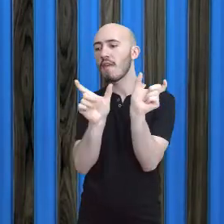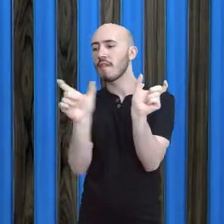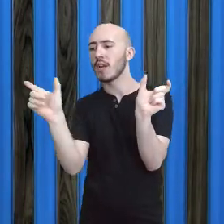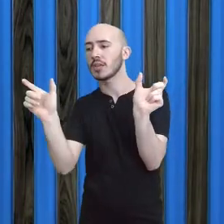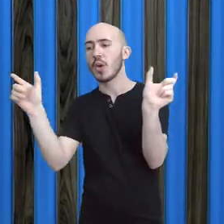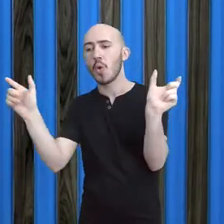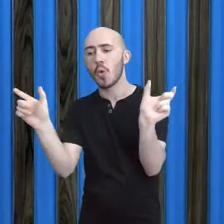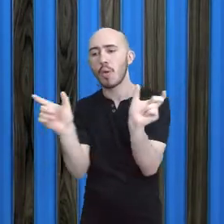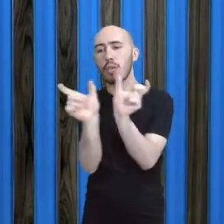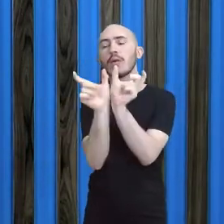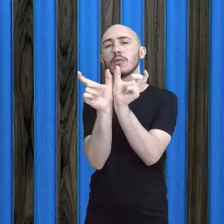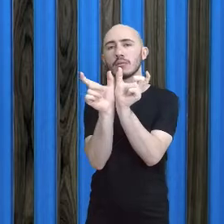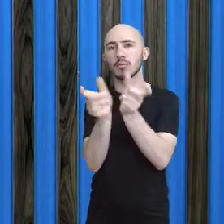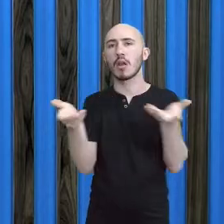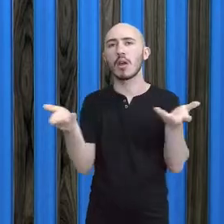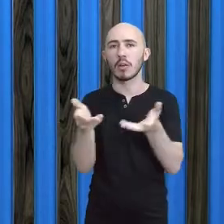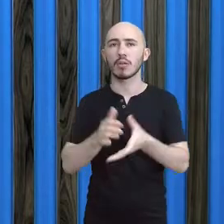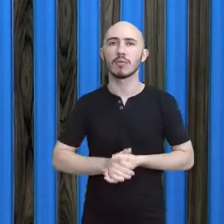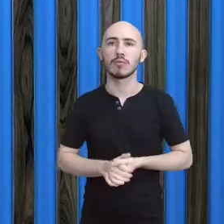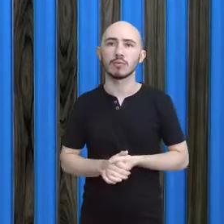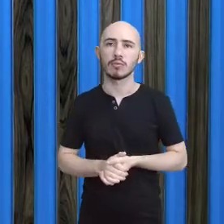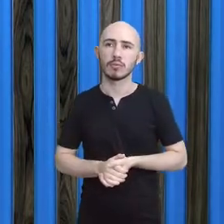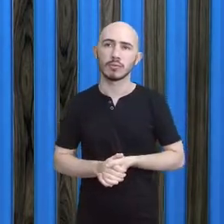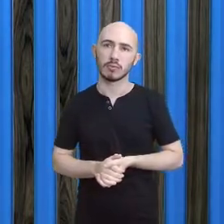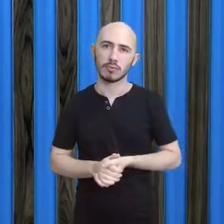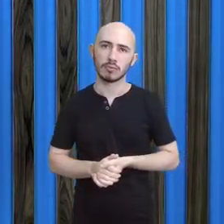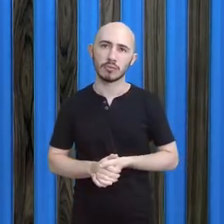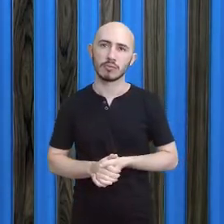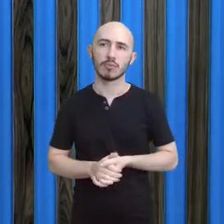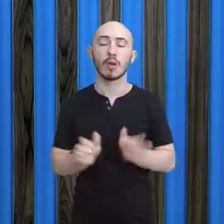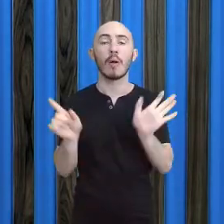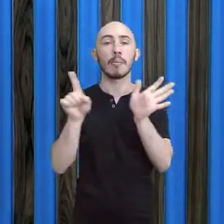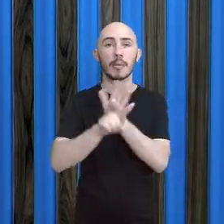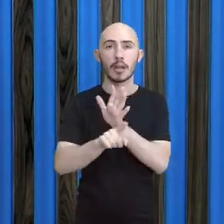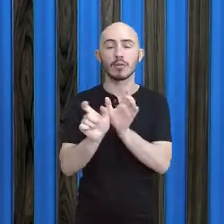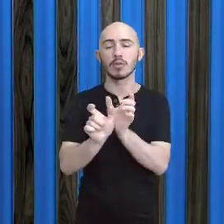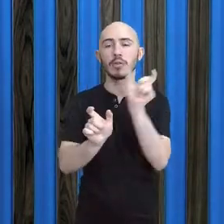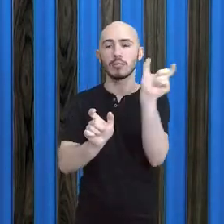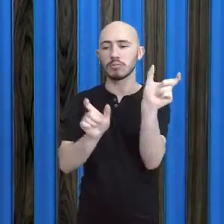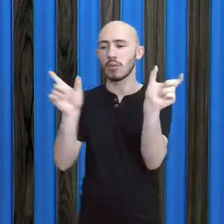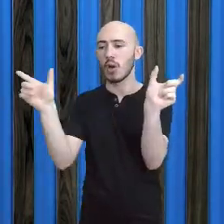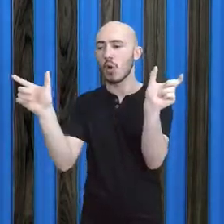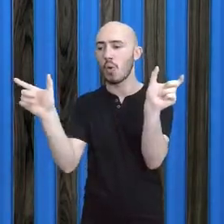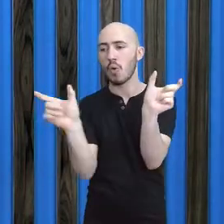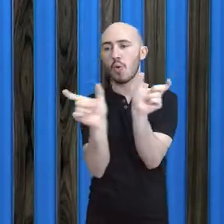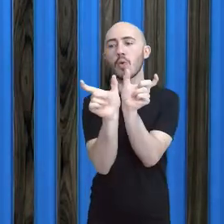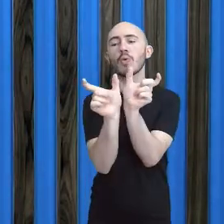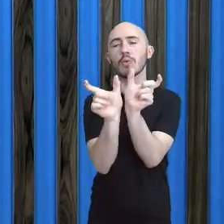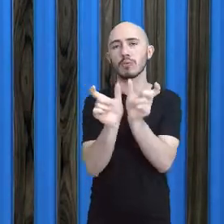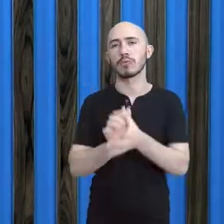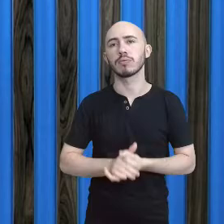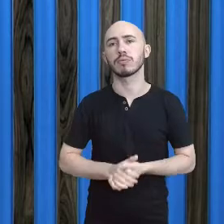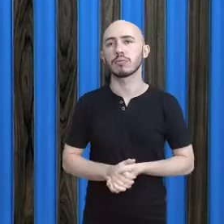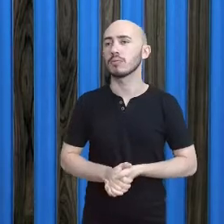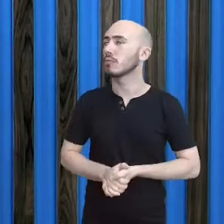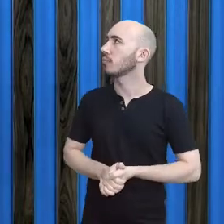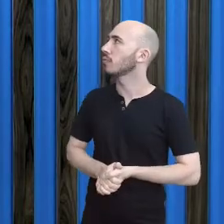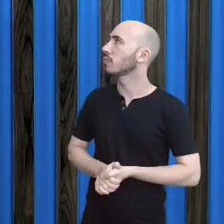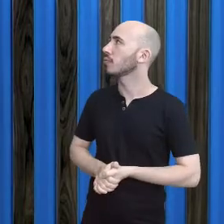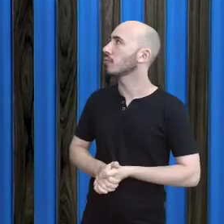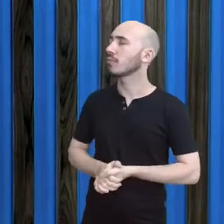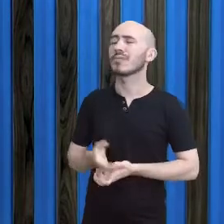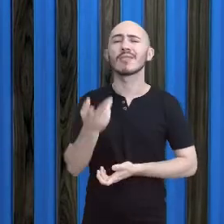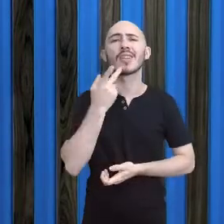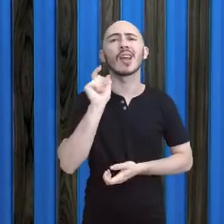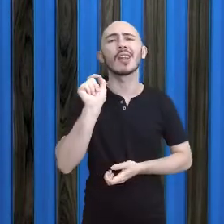tinha is she practicing, eu vou perguntar who is she practicing, tá bom? What is she practicing?